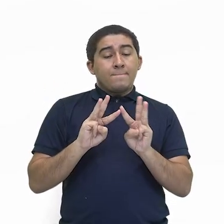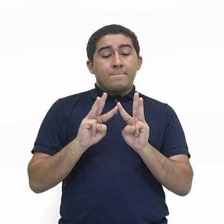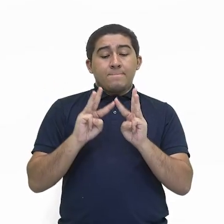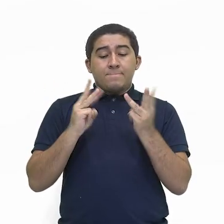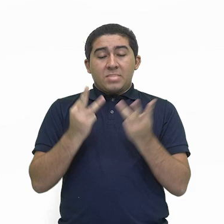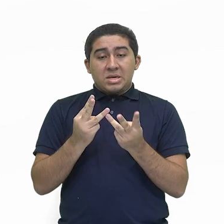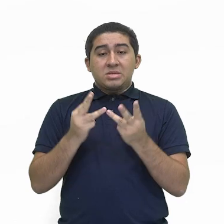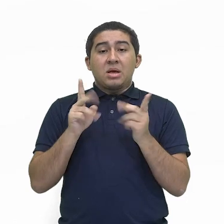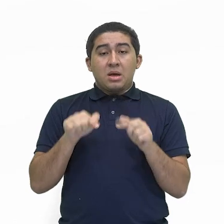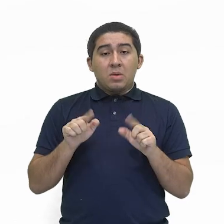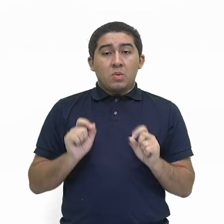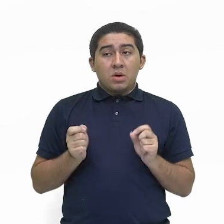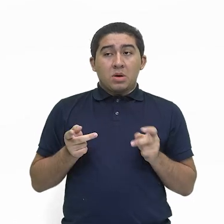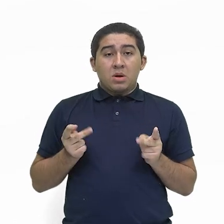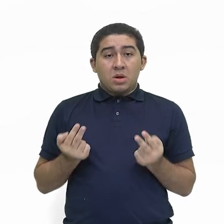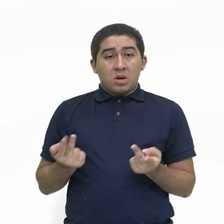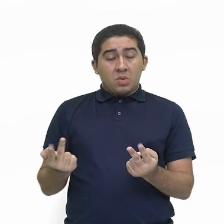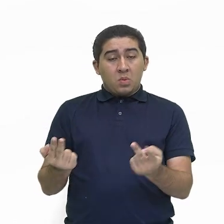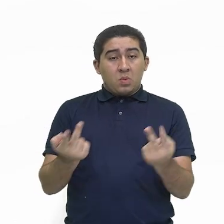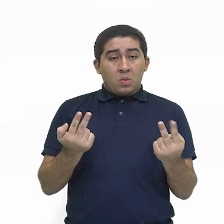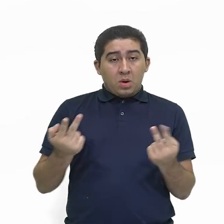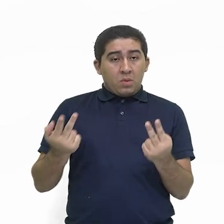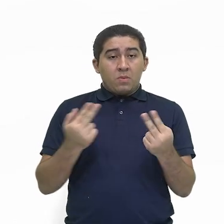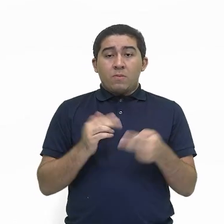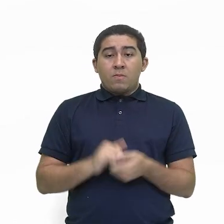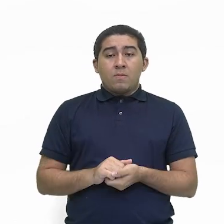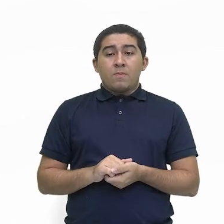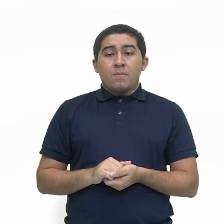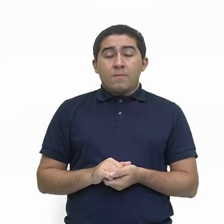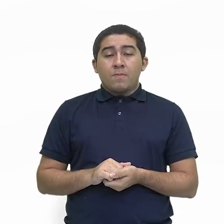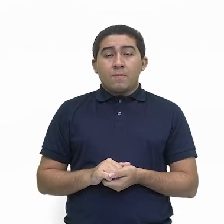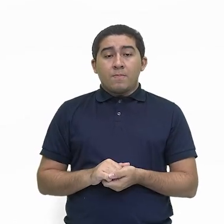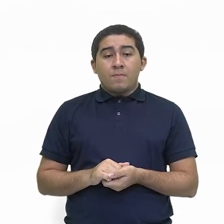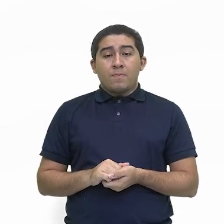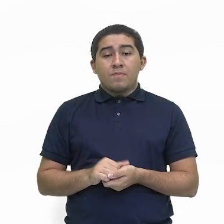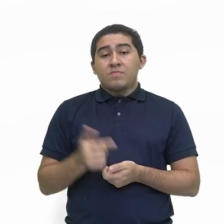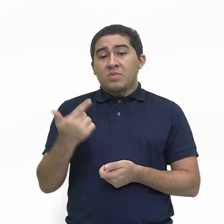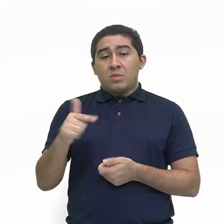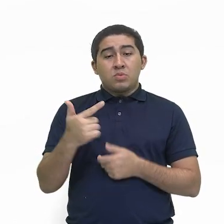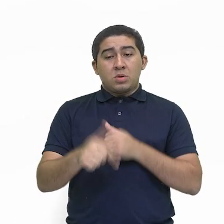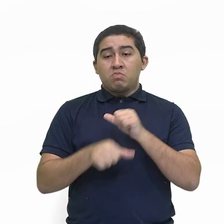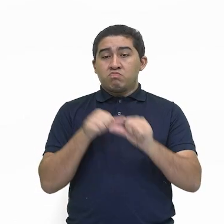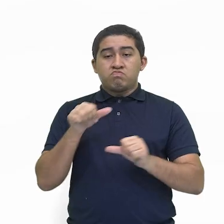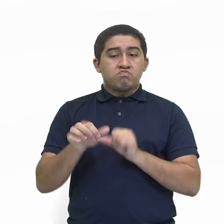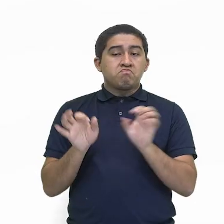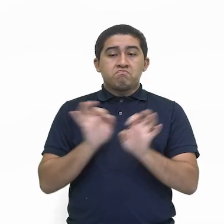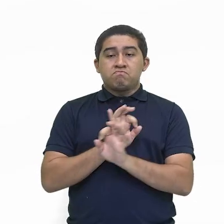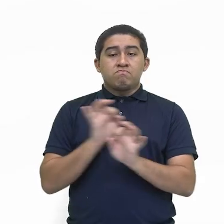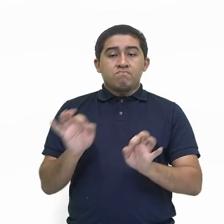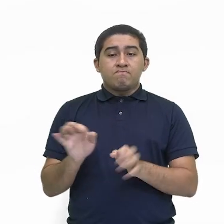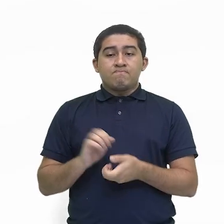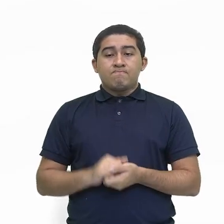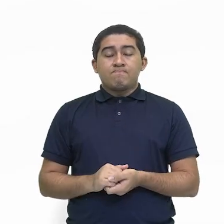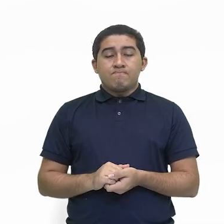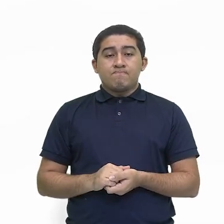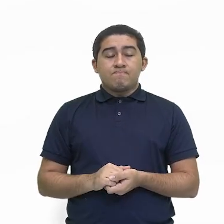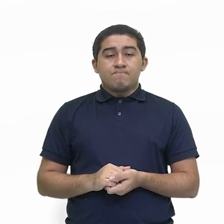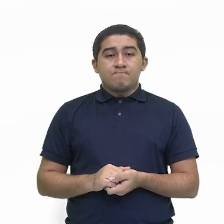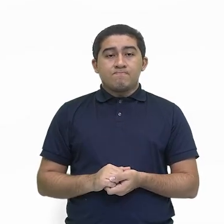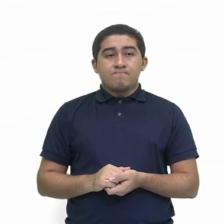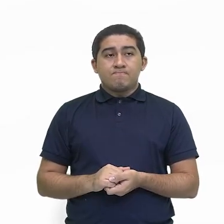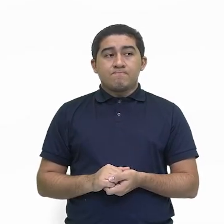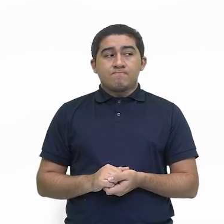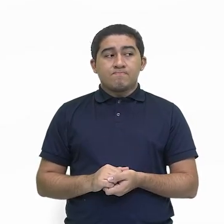ser iguais, elas não vão ser alteradas, ok? Muito